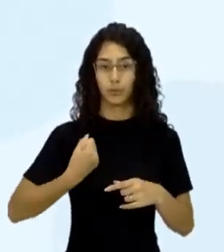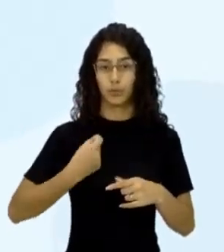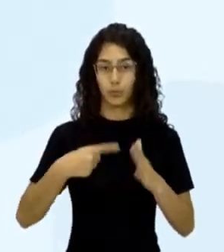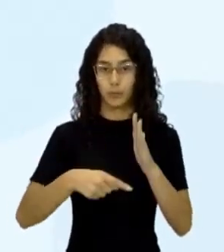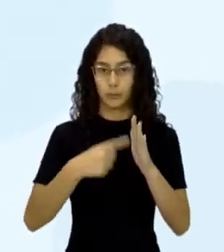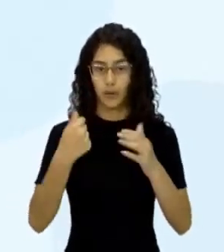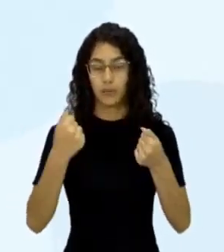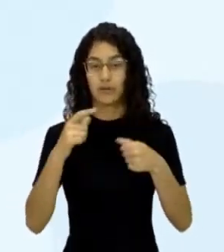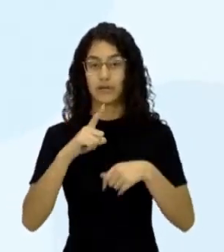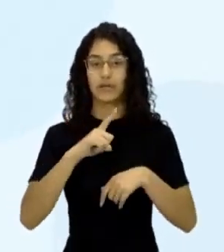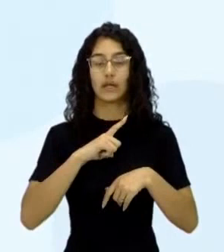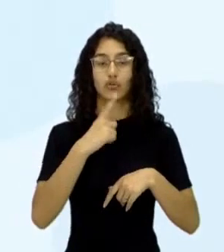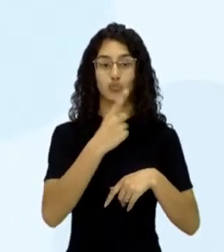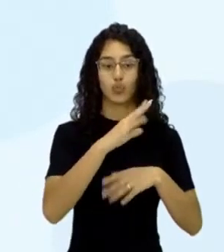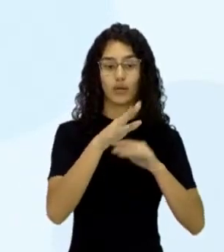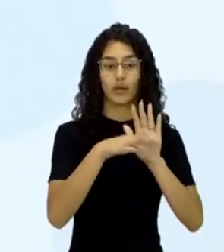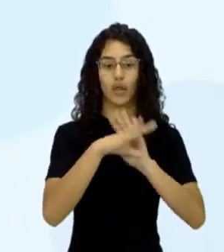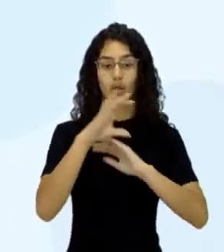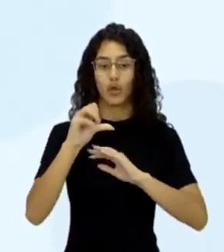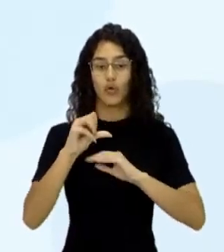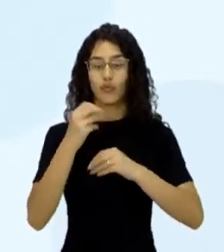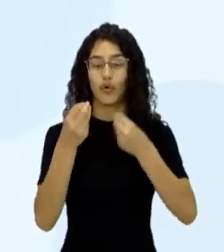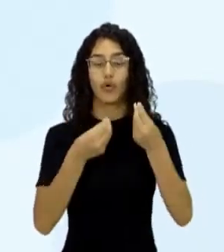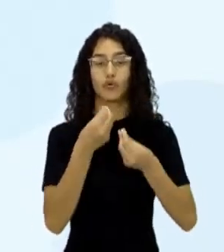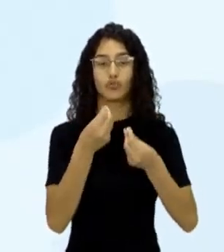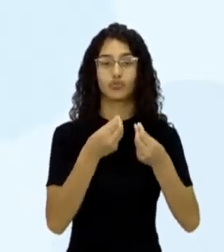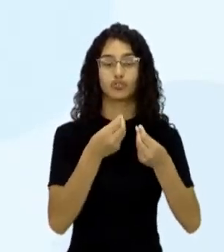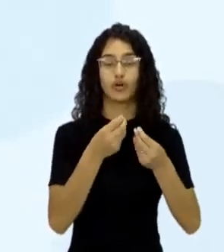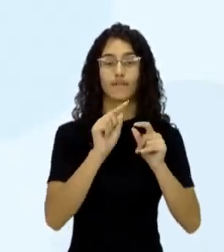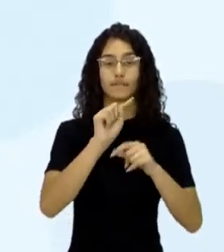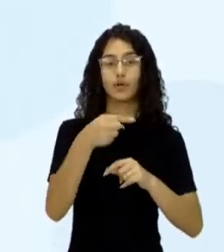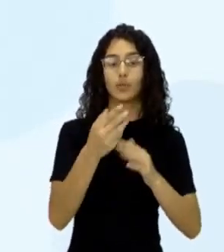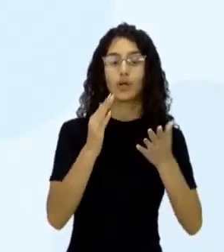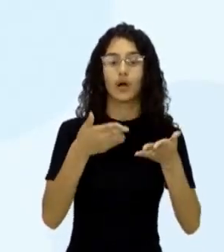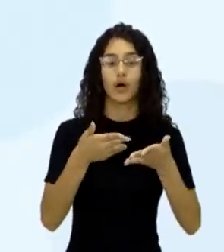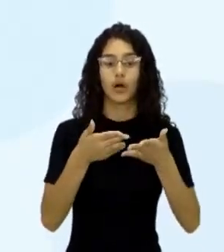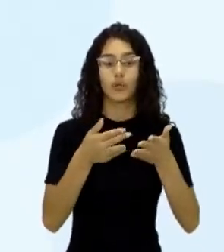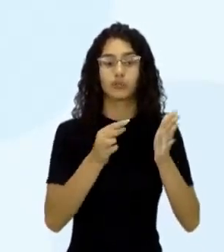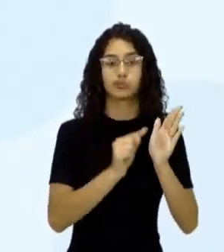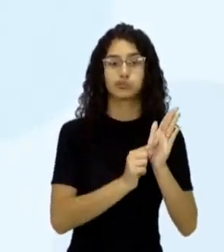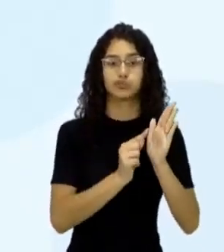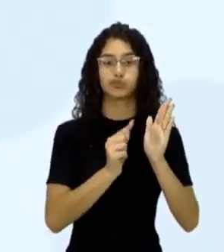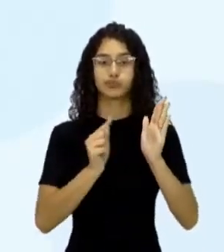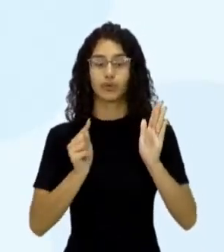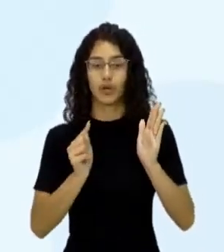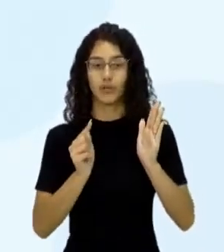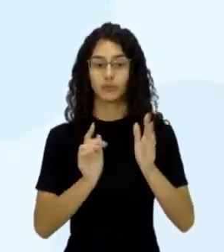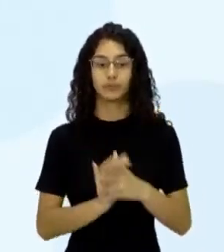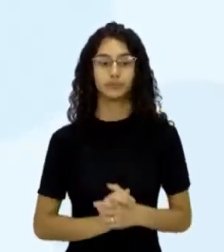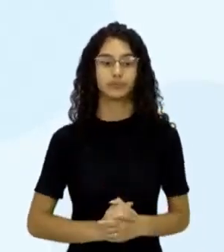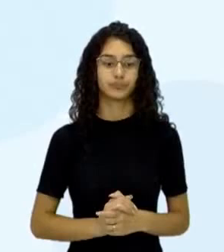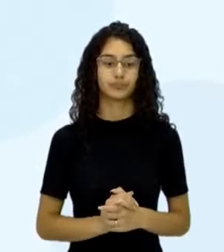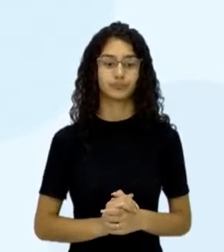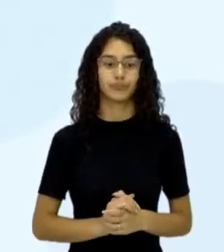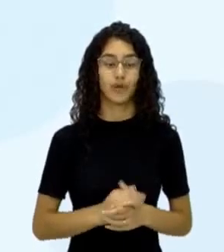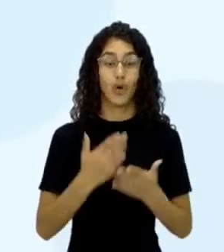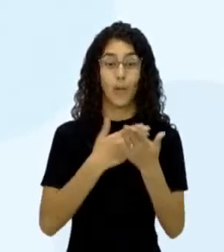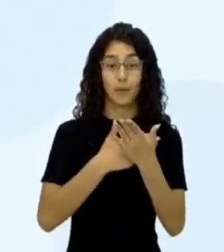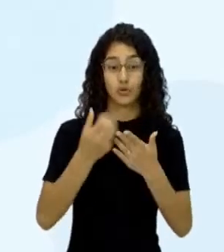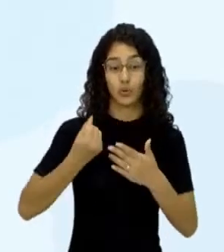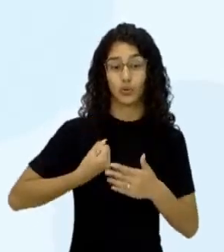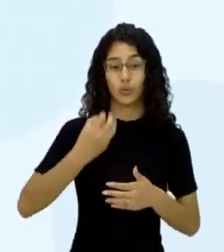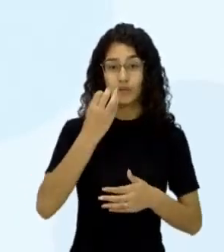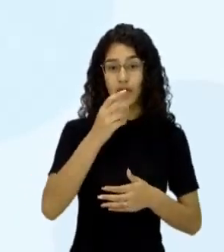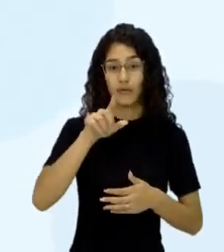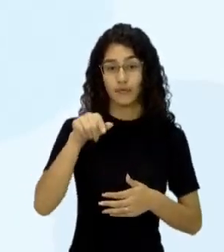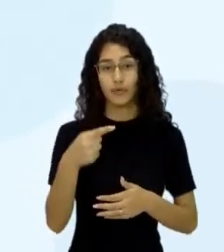vou pôr a vírgula, pessoal? Ó, a vírgula vai ter que andar aumentando o número. Esse número começa com 0,